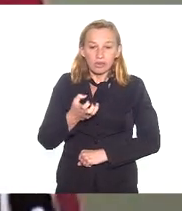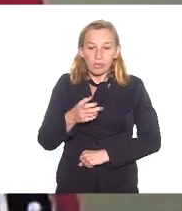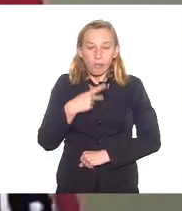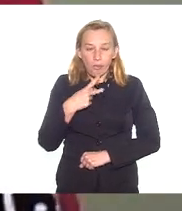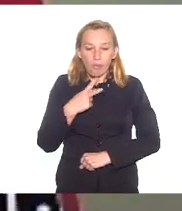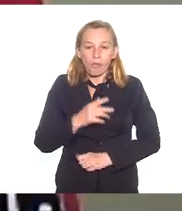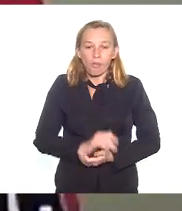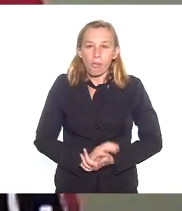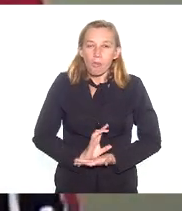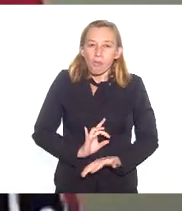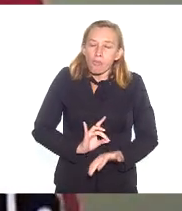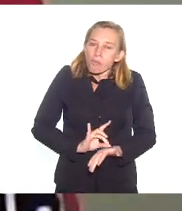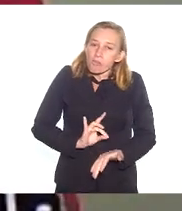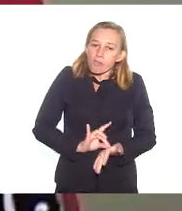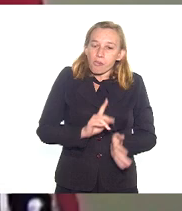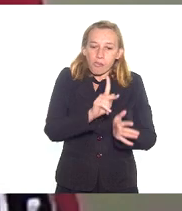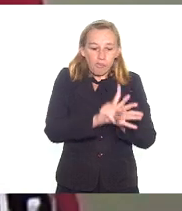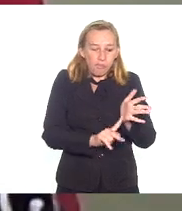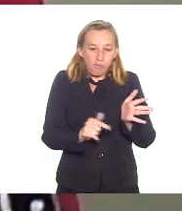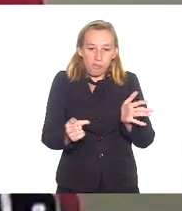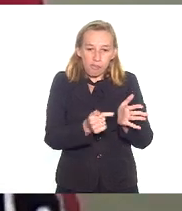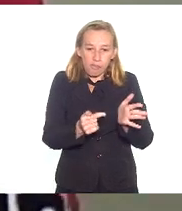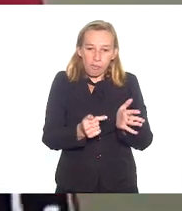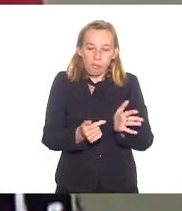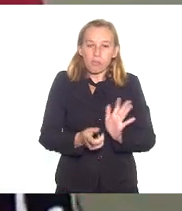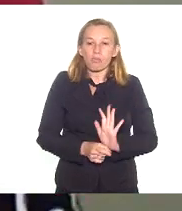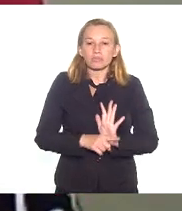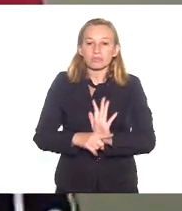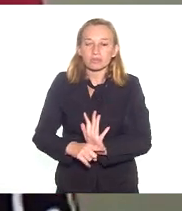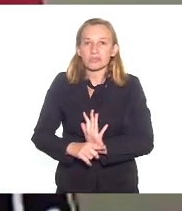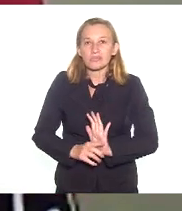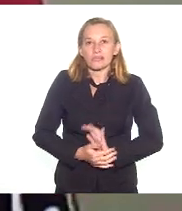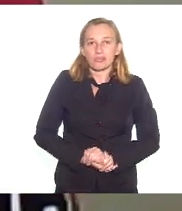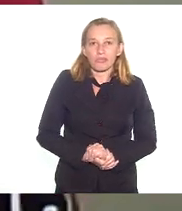Na verdade, esse projeto quer resgatar